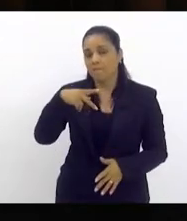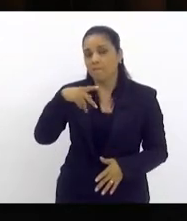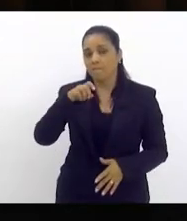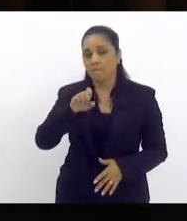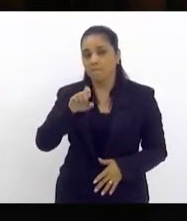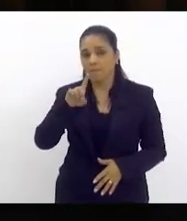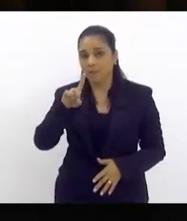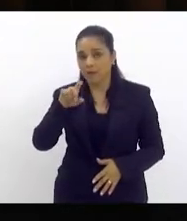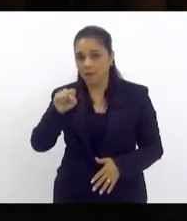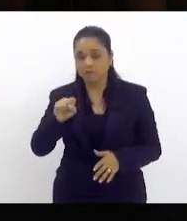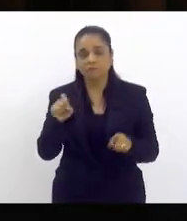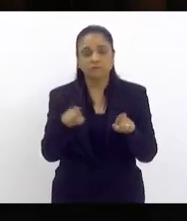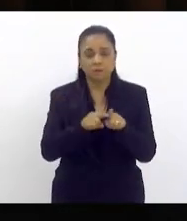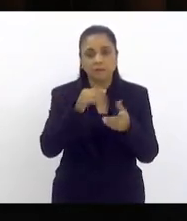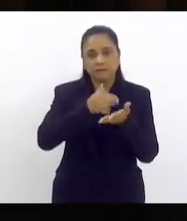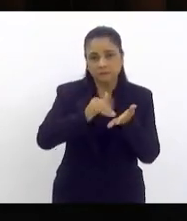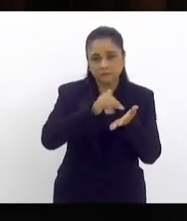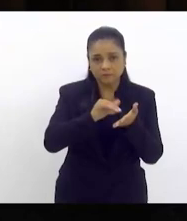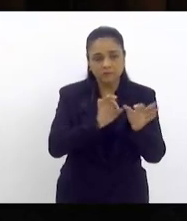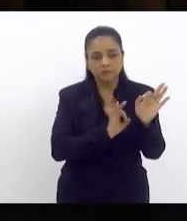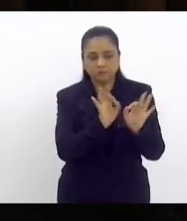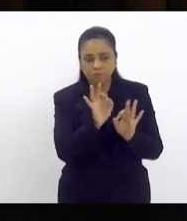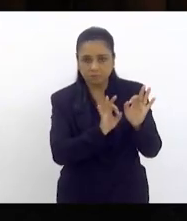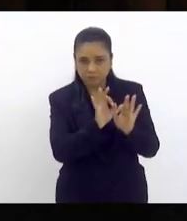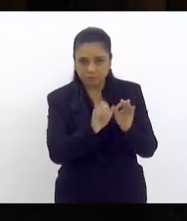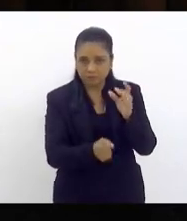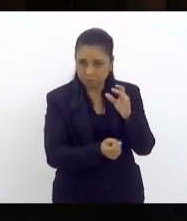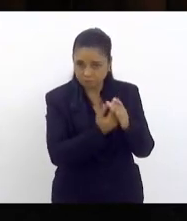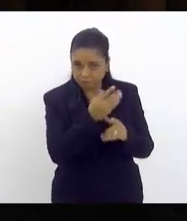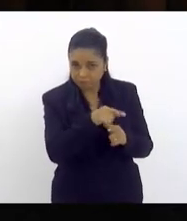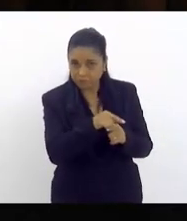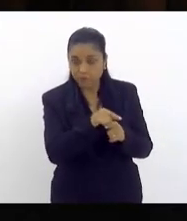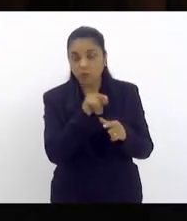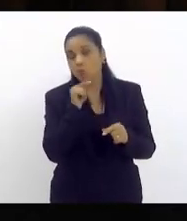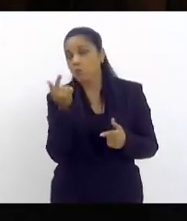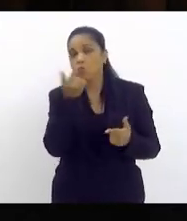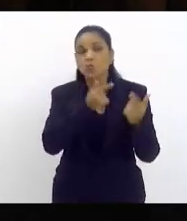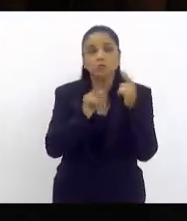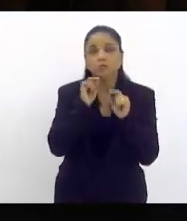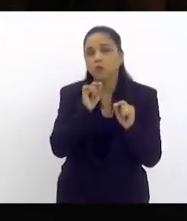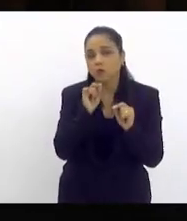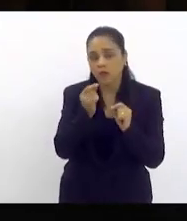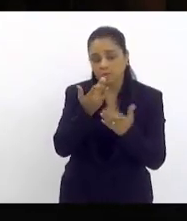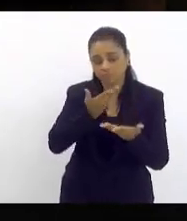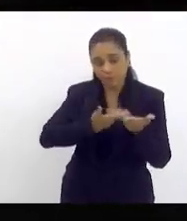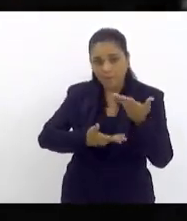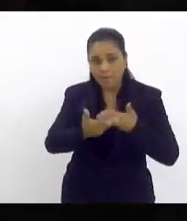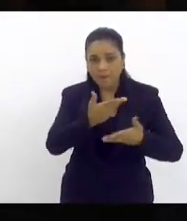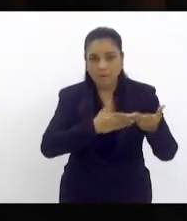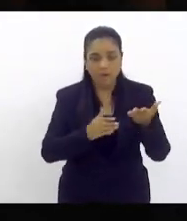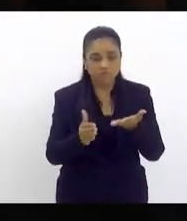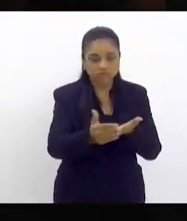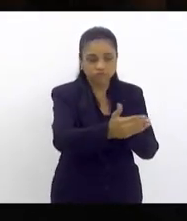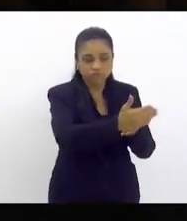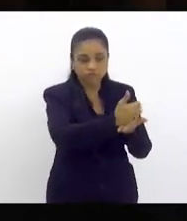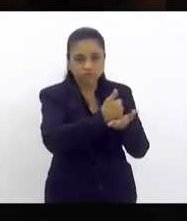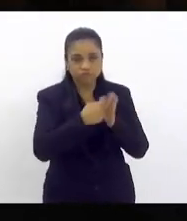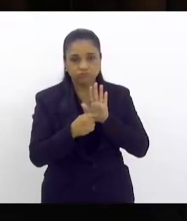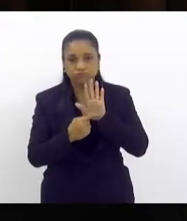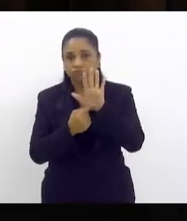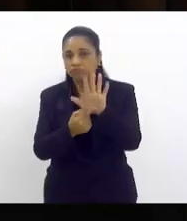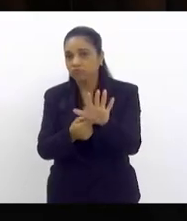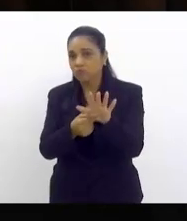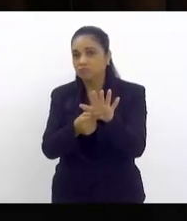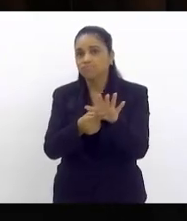também de Planejamento. Então, isso consegue fazer que o ciclo orçamentário seja apresentado com